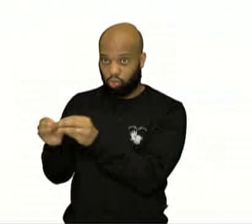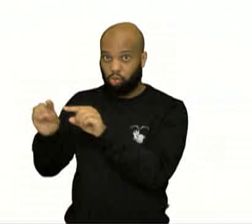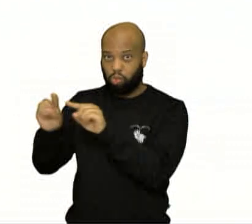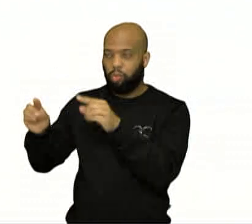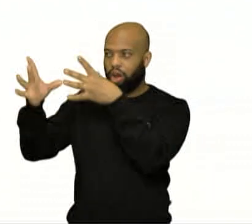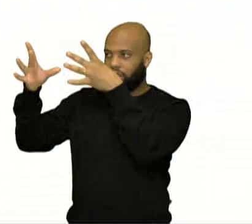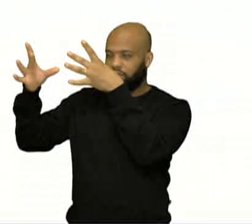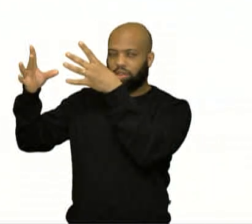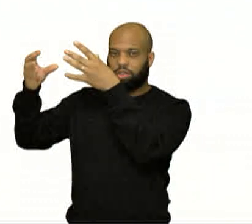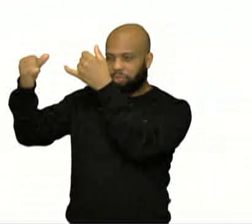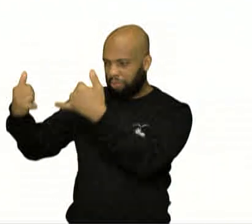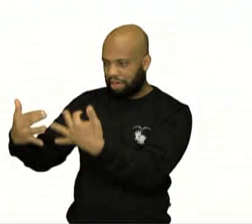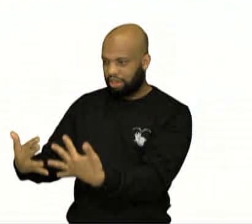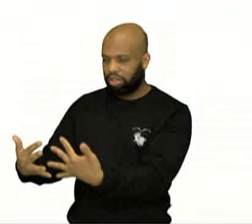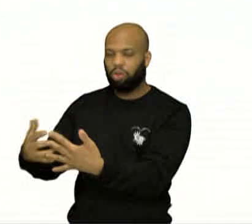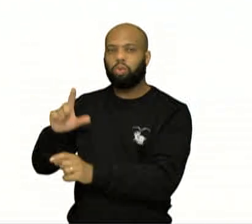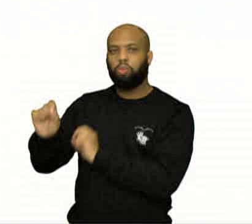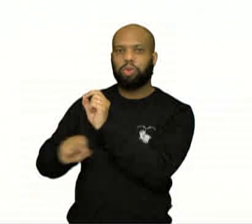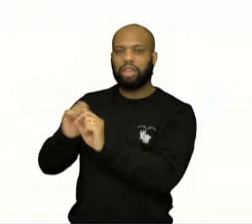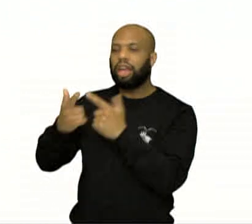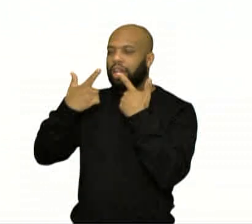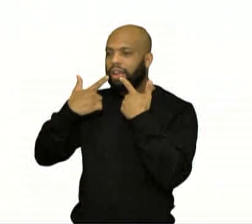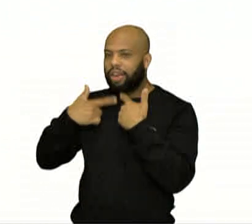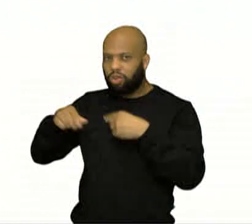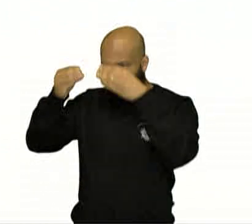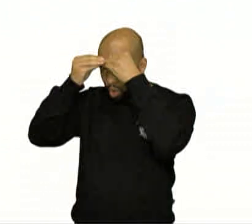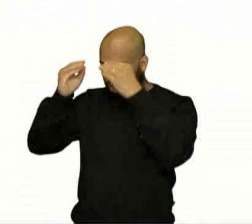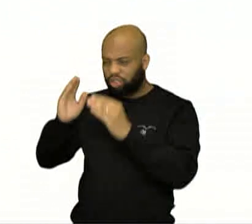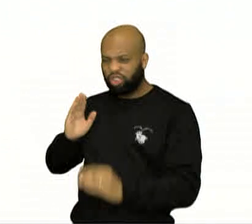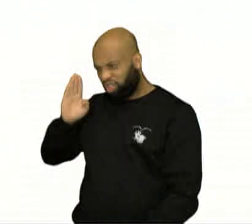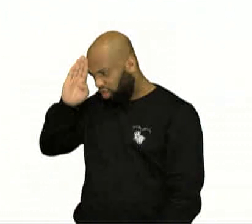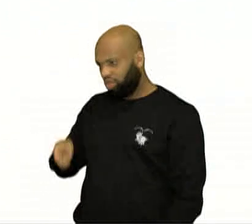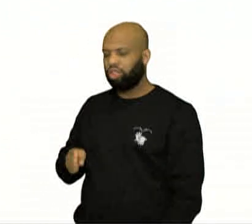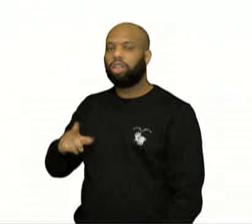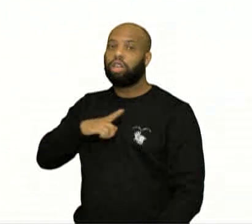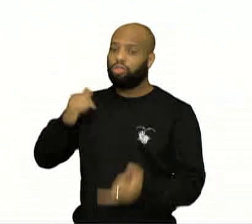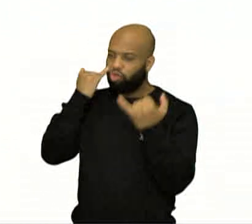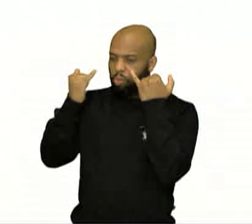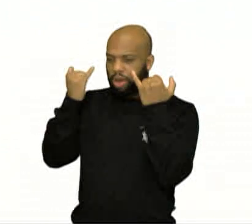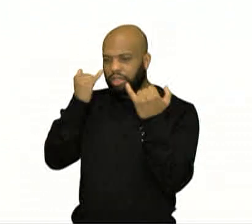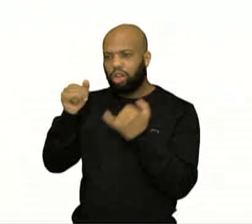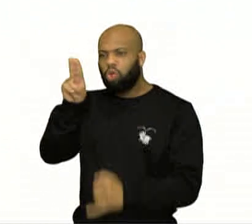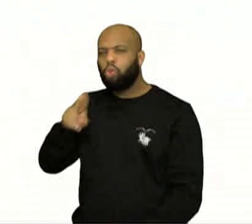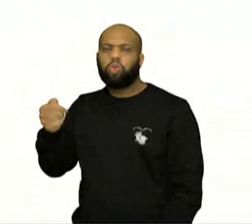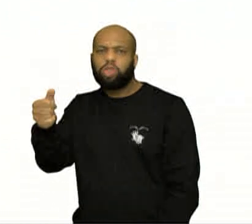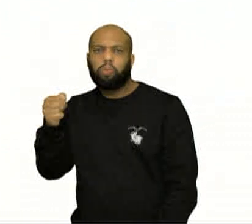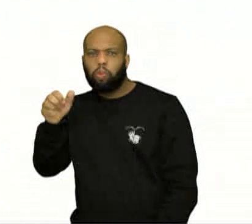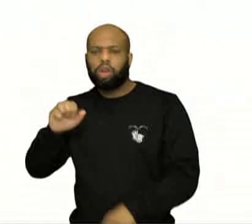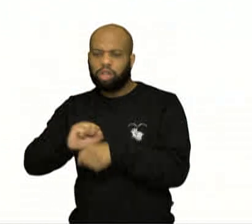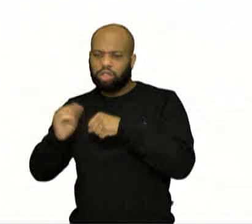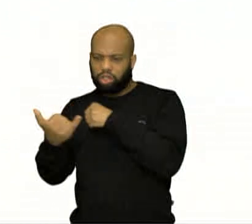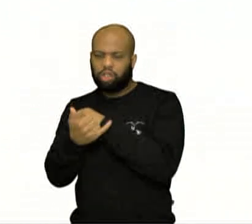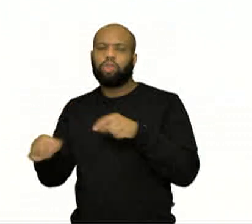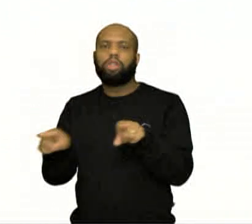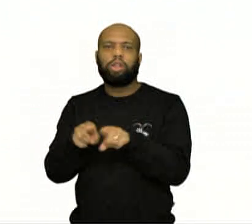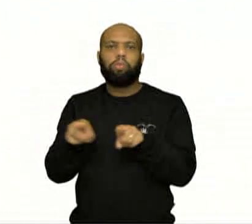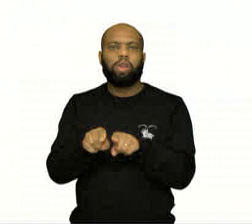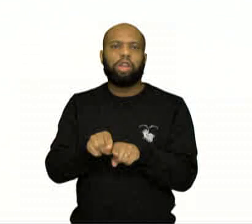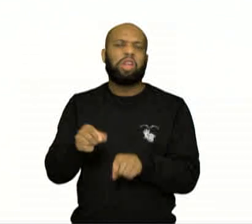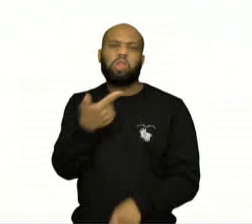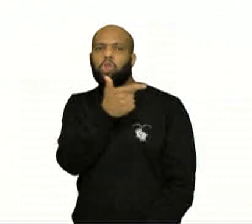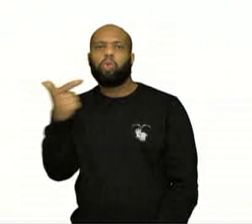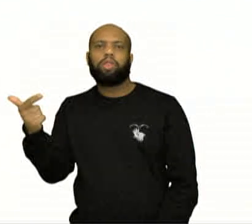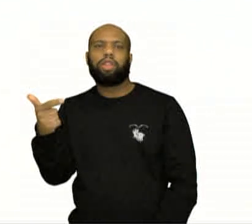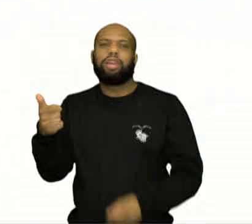mais objetiva, vai direto ao ponto, né? Informativa, sem o uso de adjetivos e sem a presença de comentários,